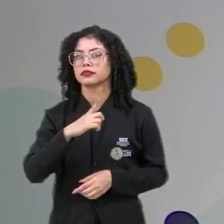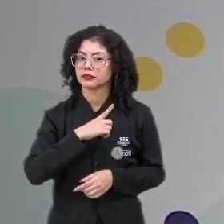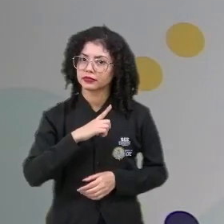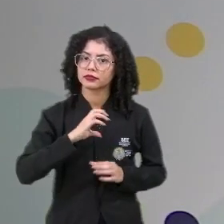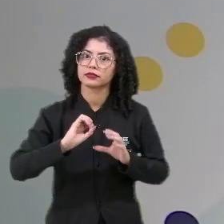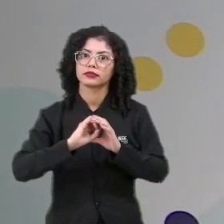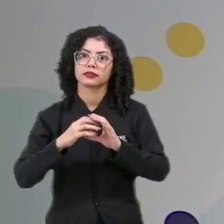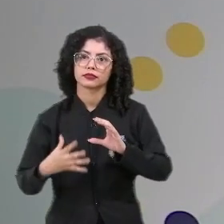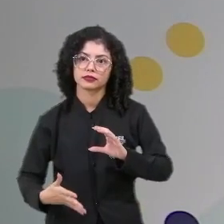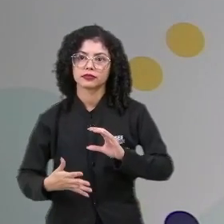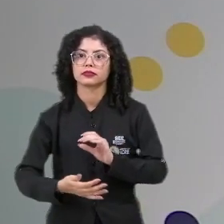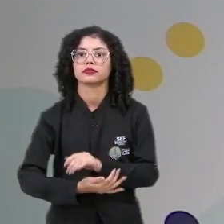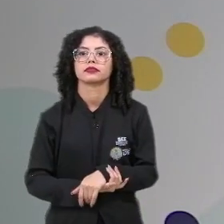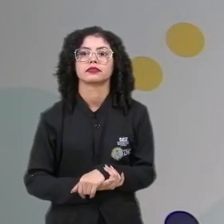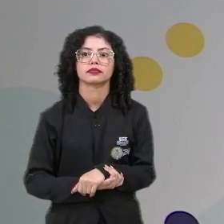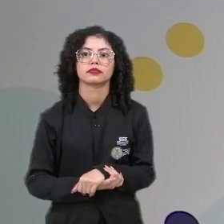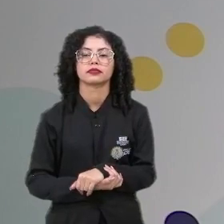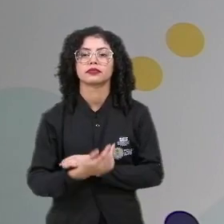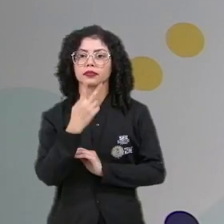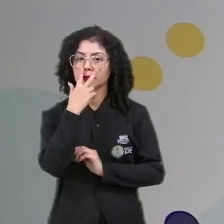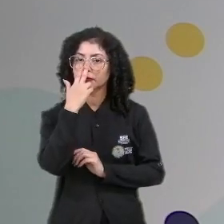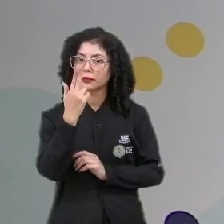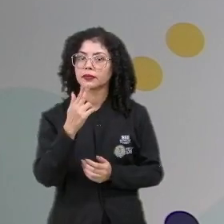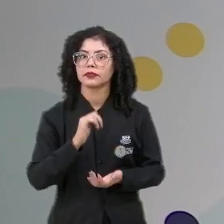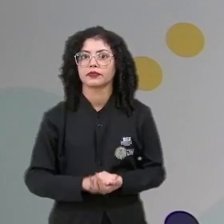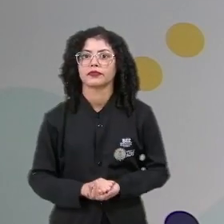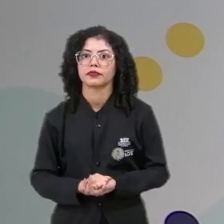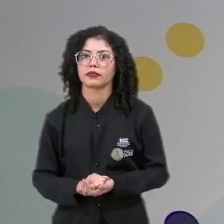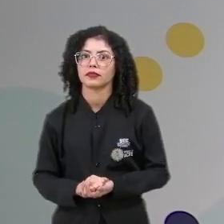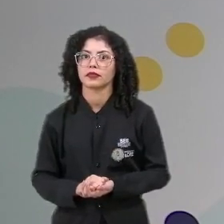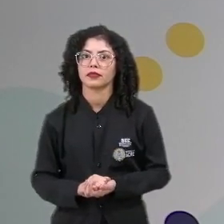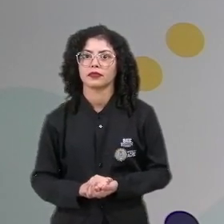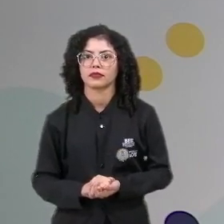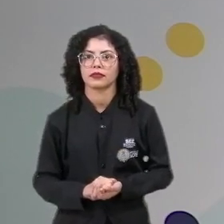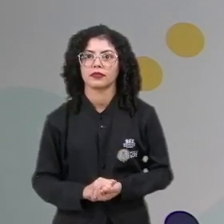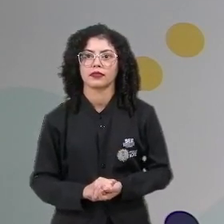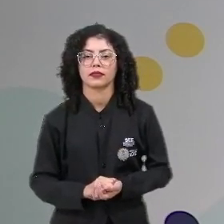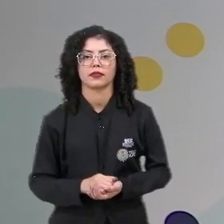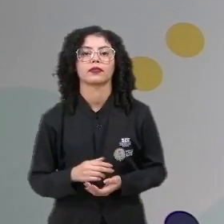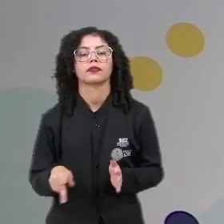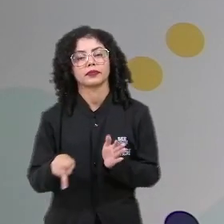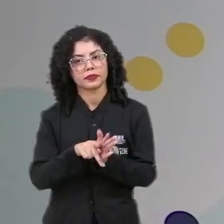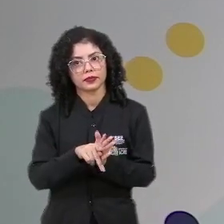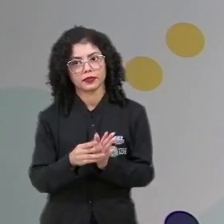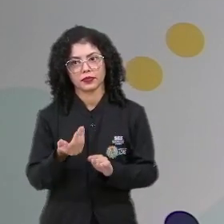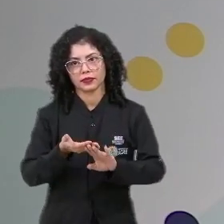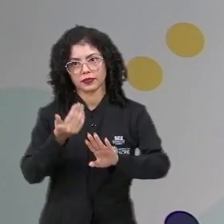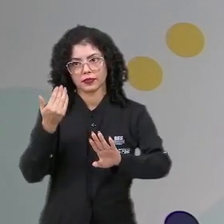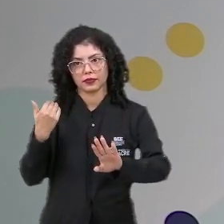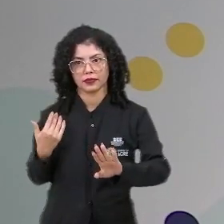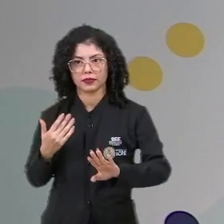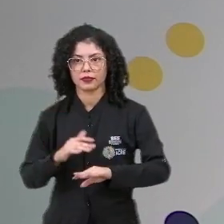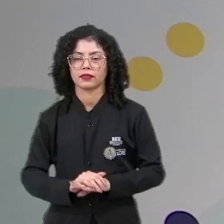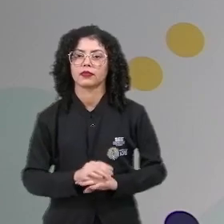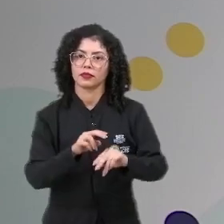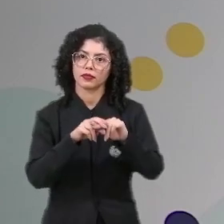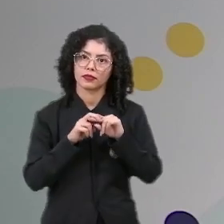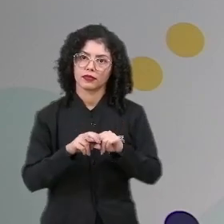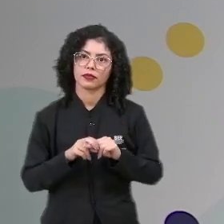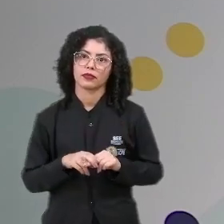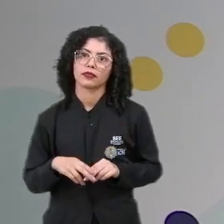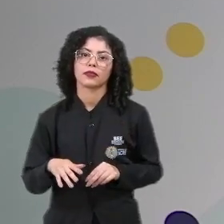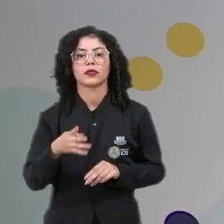tinham características parecidas com o que Mendeleev tinha proposto no seu tempo. Por isso que ele